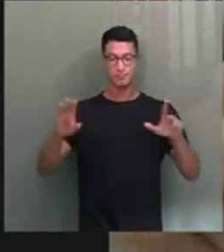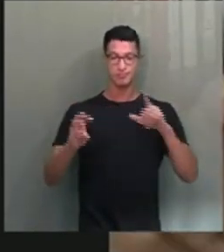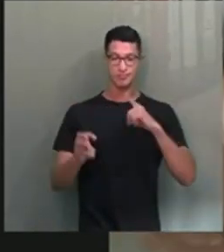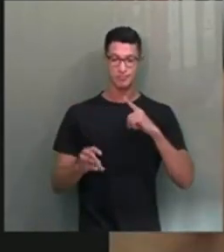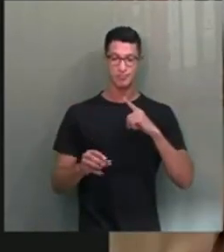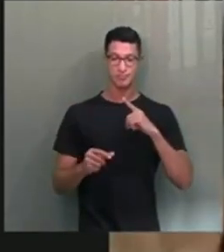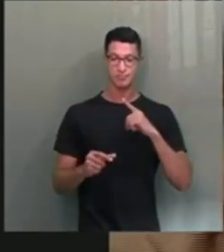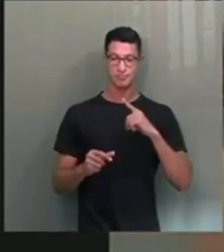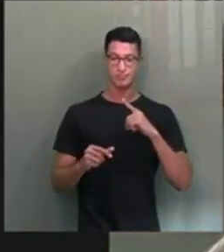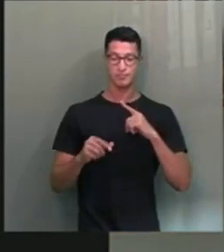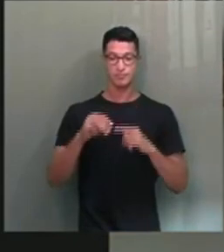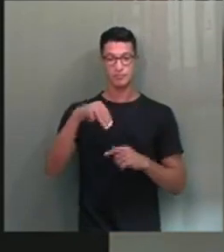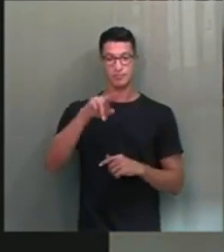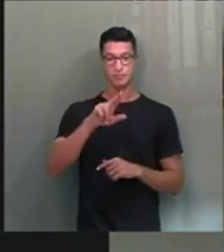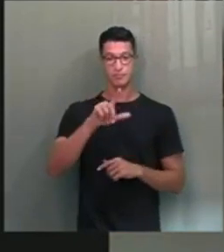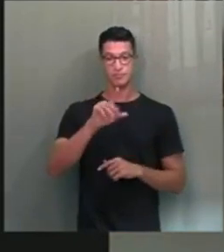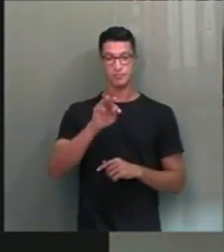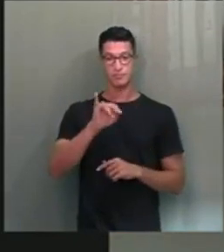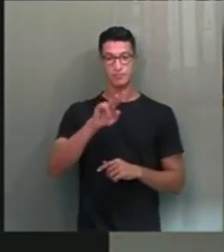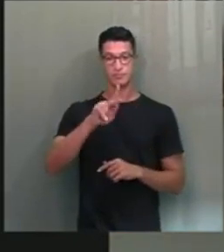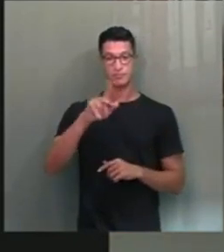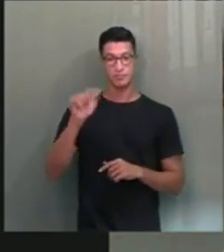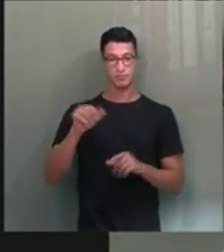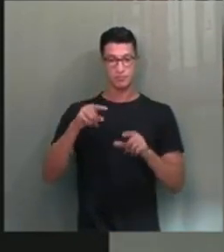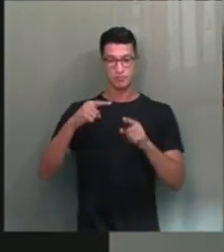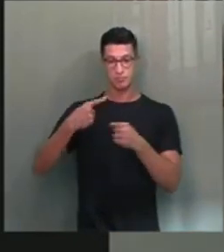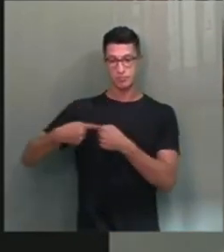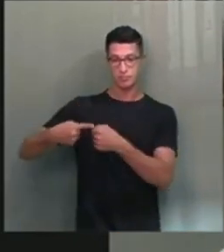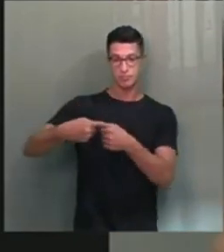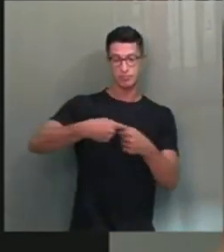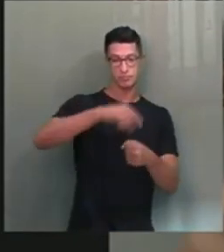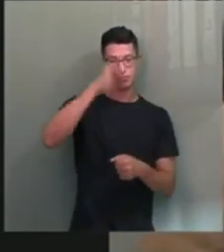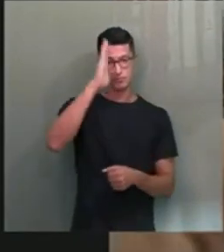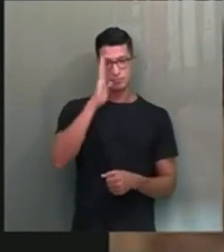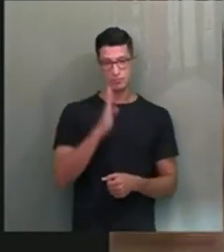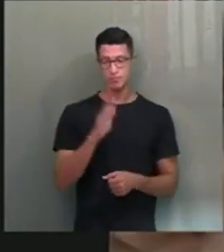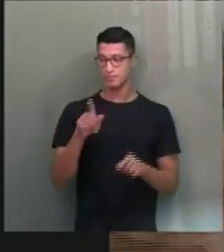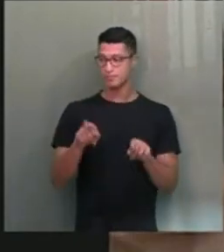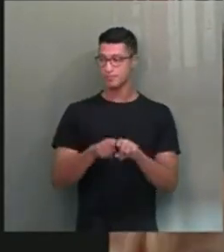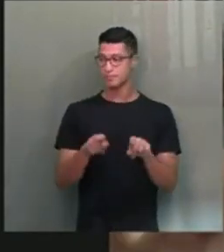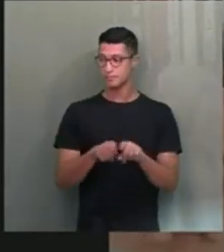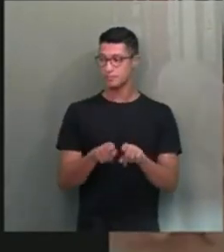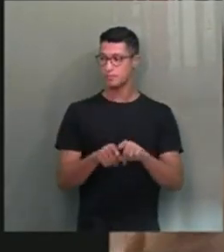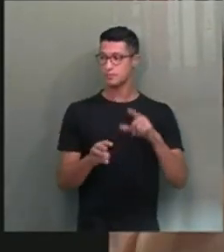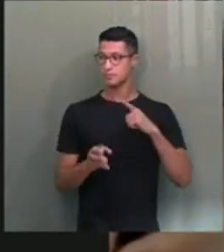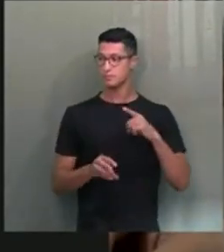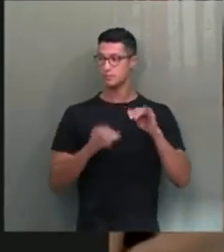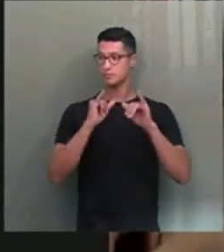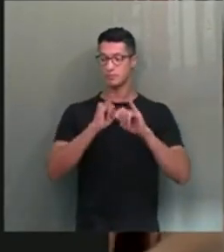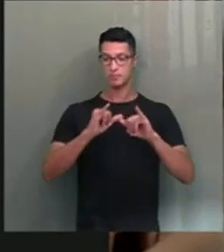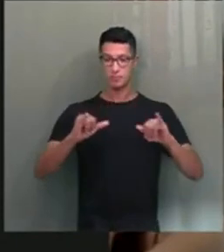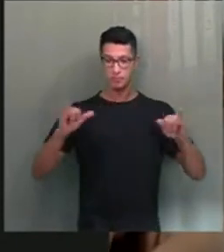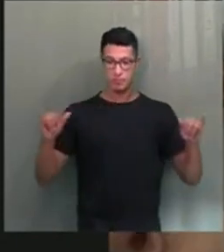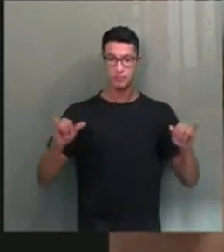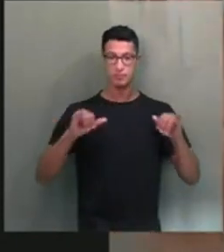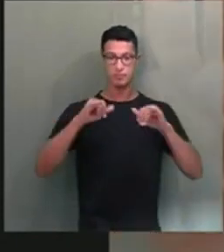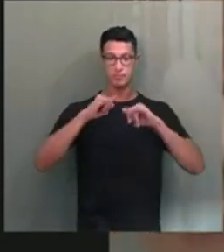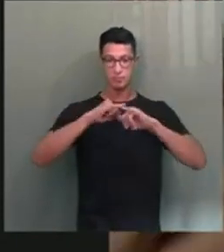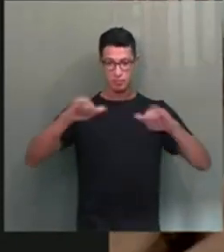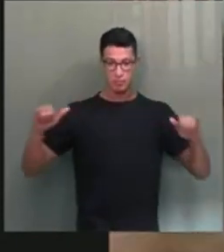em ondas curtas para o interior do Brasil. Nela, a rádio, além de divulgar notícias do